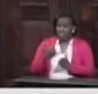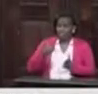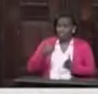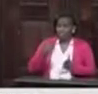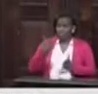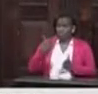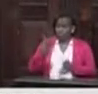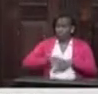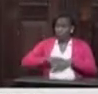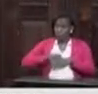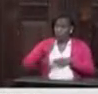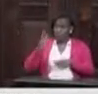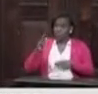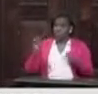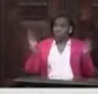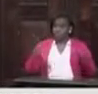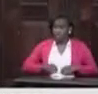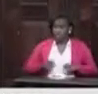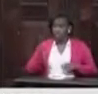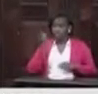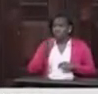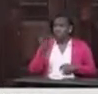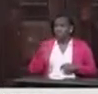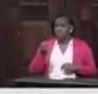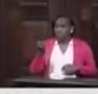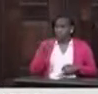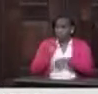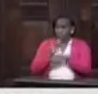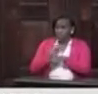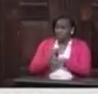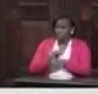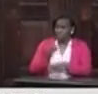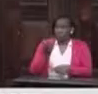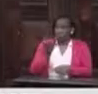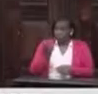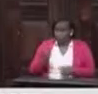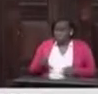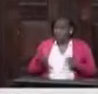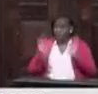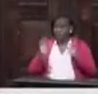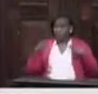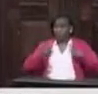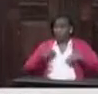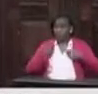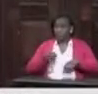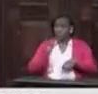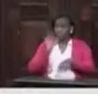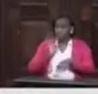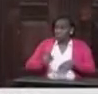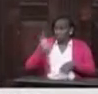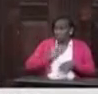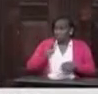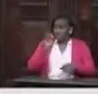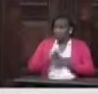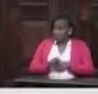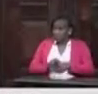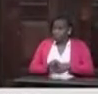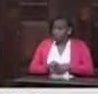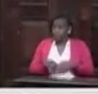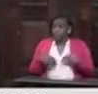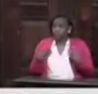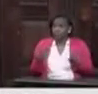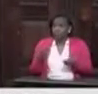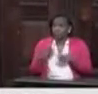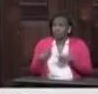24 anos a possibilidade da pensão alimentícia, desde que estejam cursando a universidade, por que